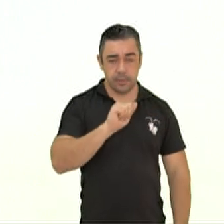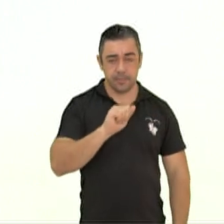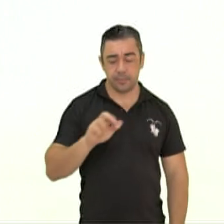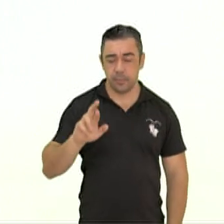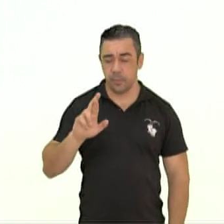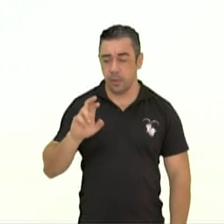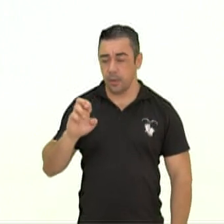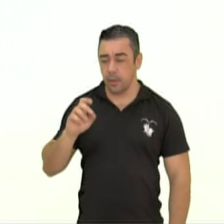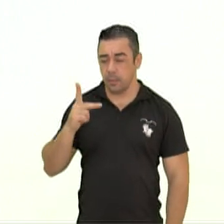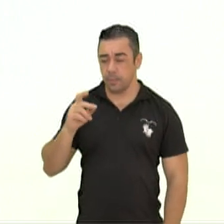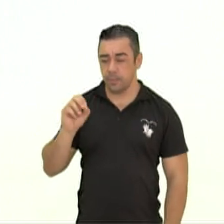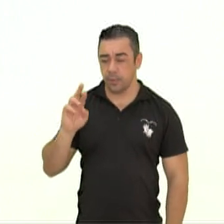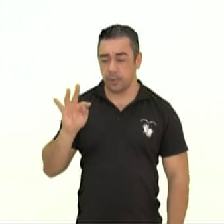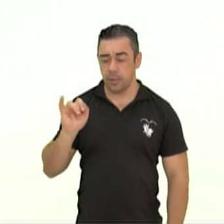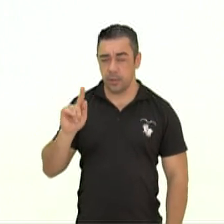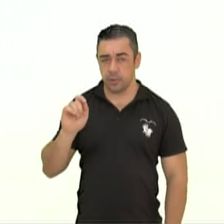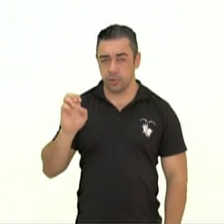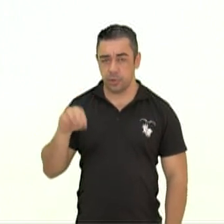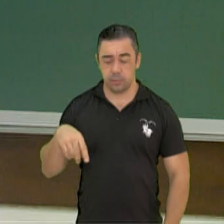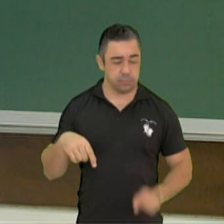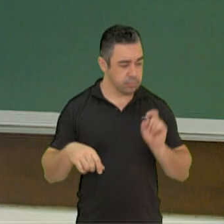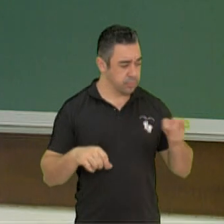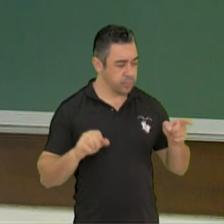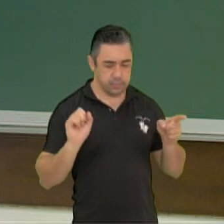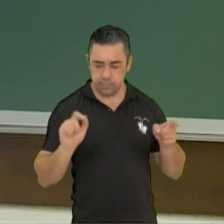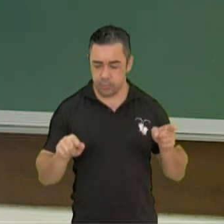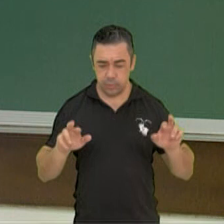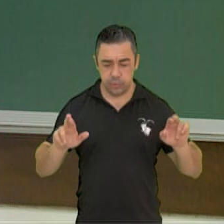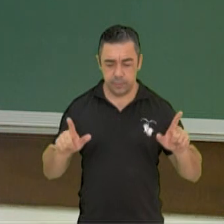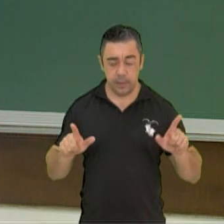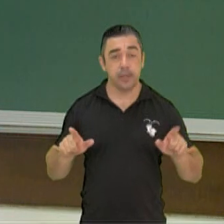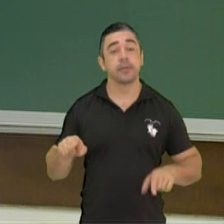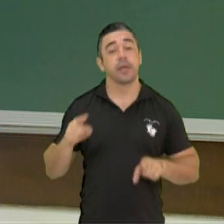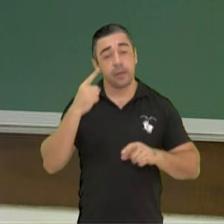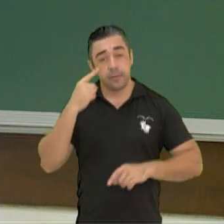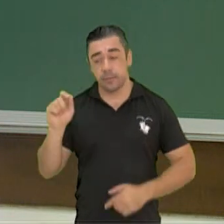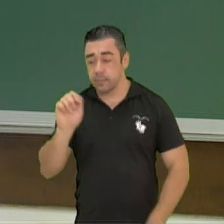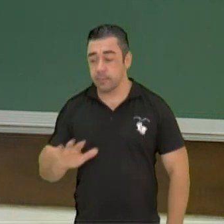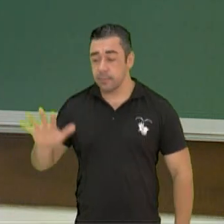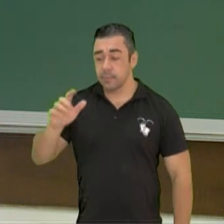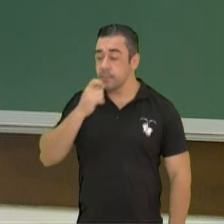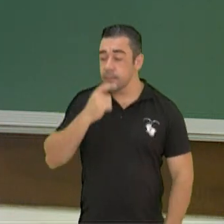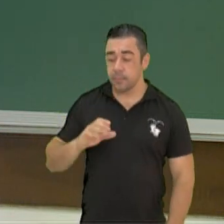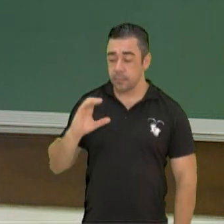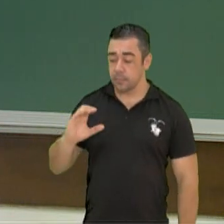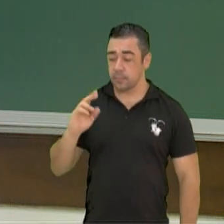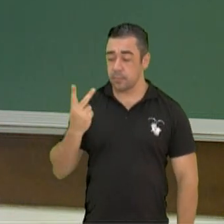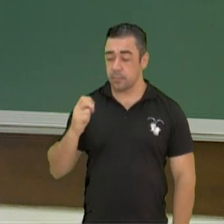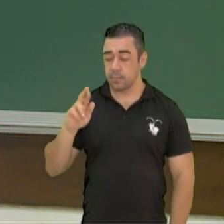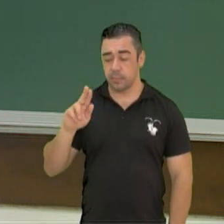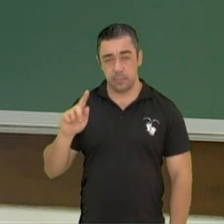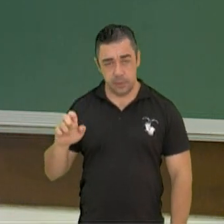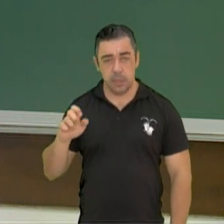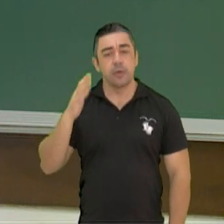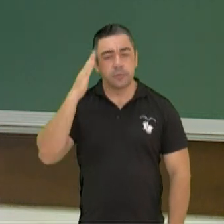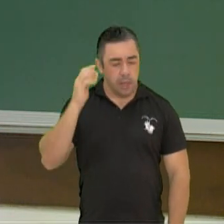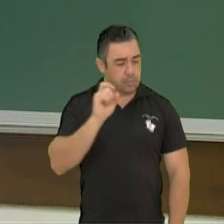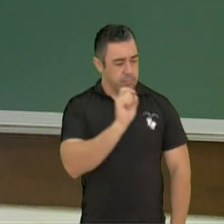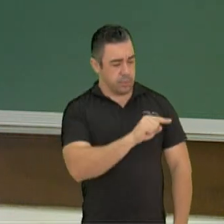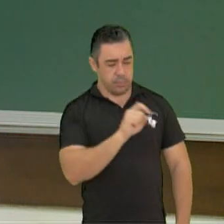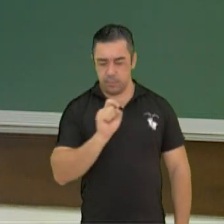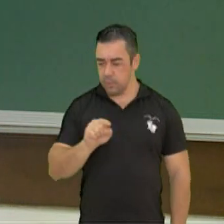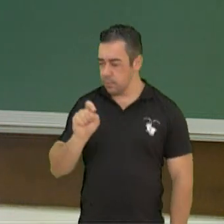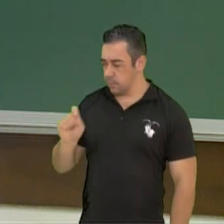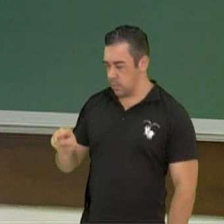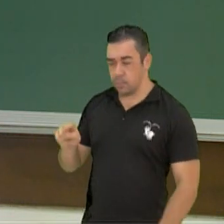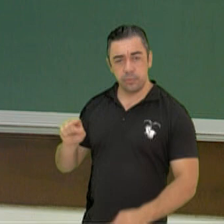reportagem, verificamos a diferença de um para o outro e a charge, não é verdade? Então, agora eu sei discernir uma da outra, sei